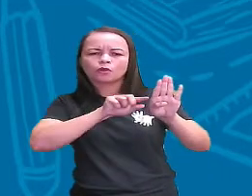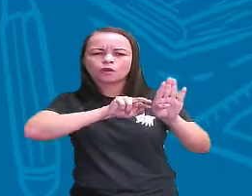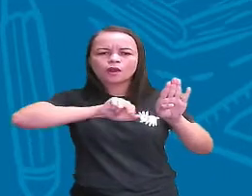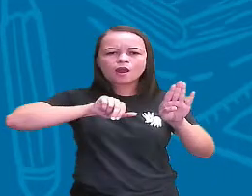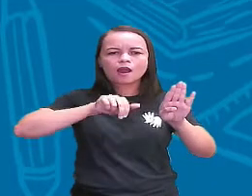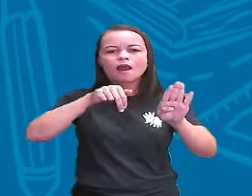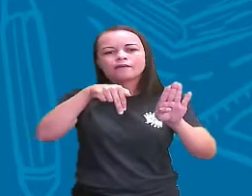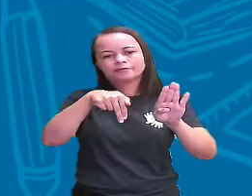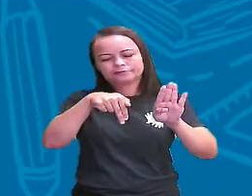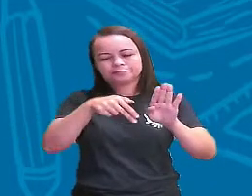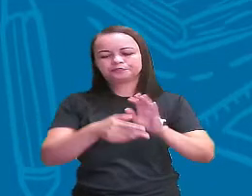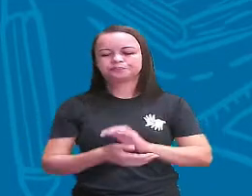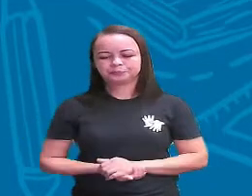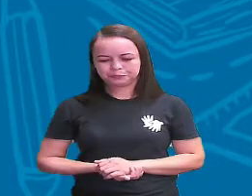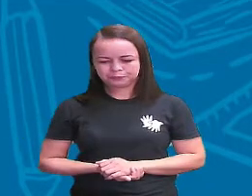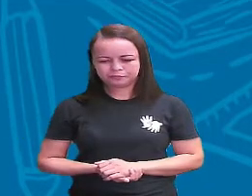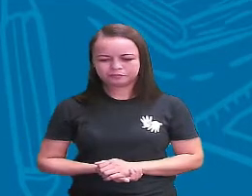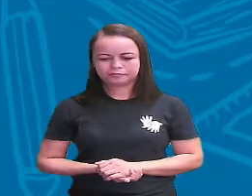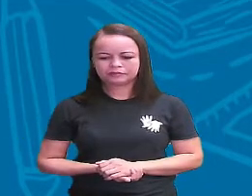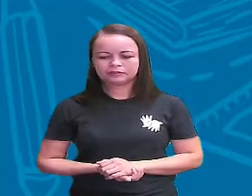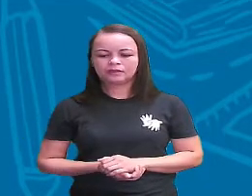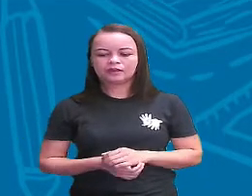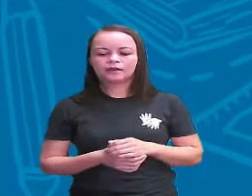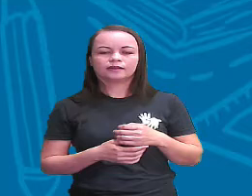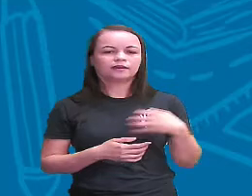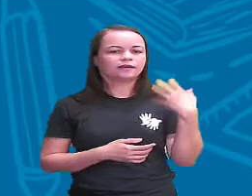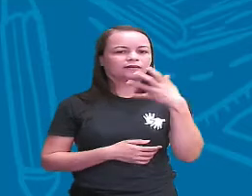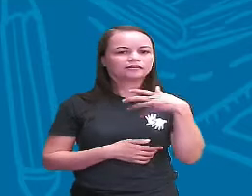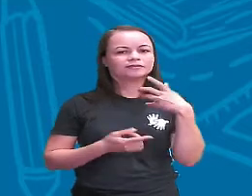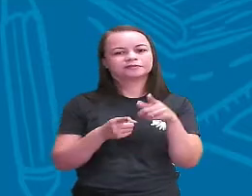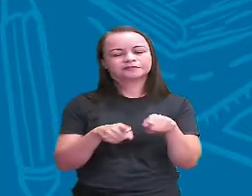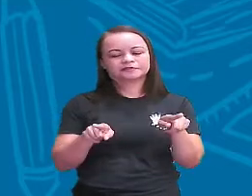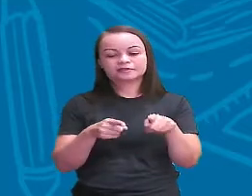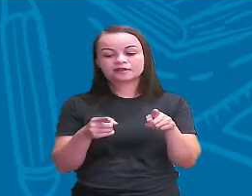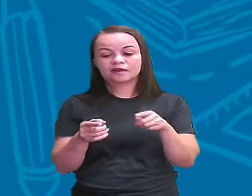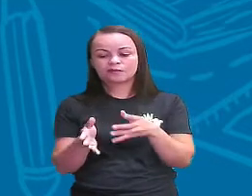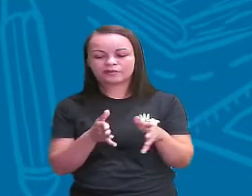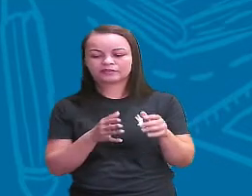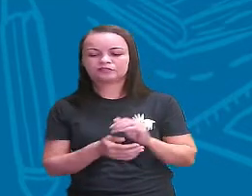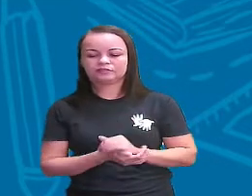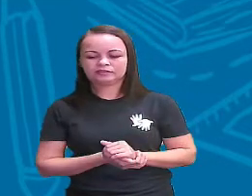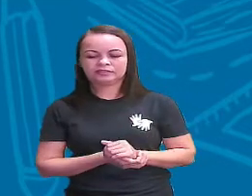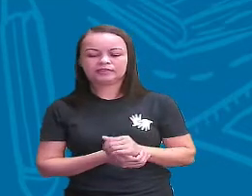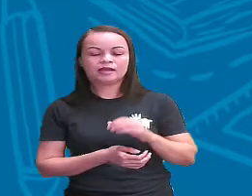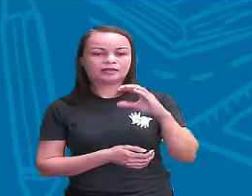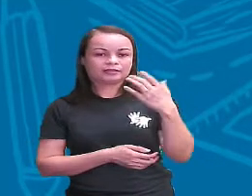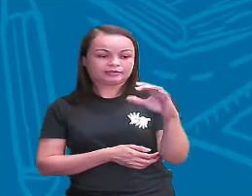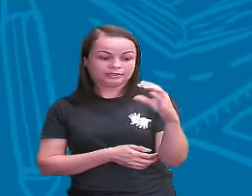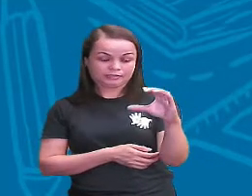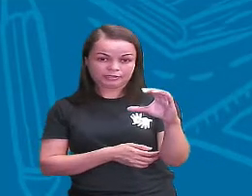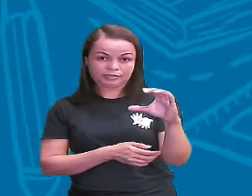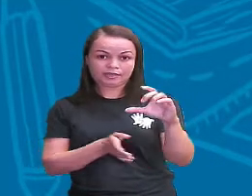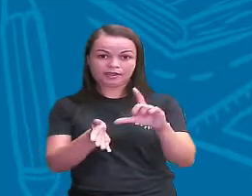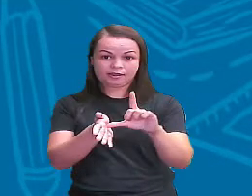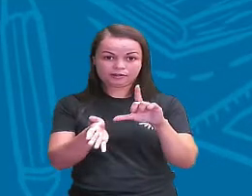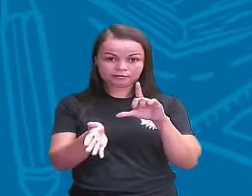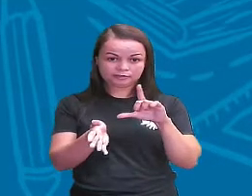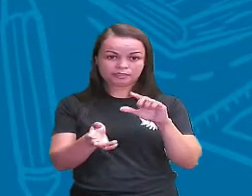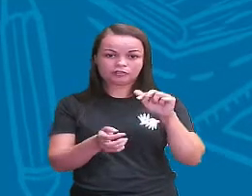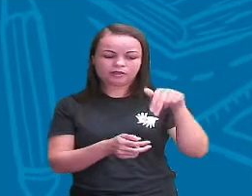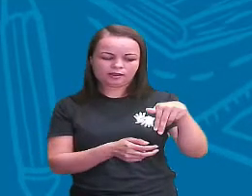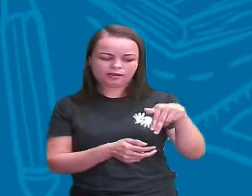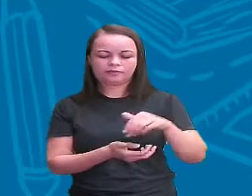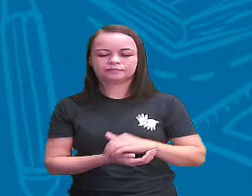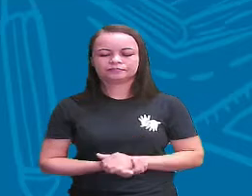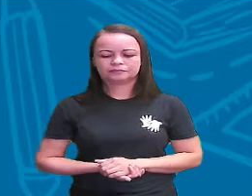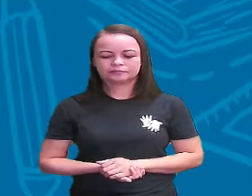palavra canção, temos o cedilha. Então, vai ser colocado o N. Na palavra